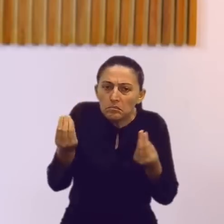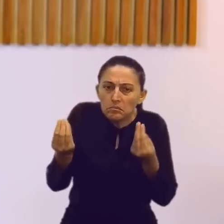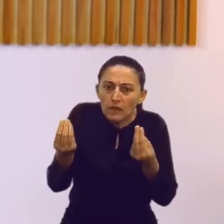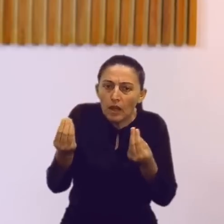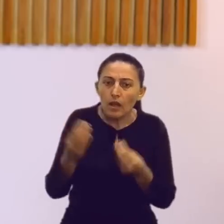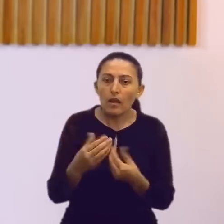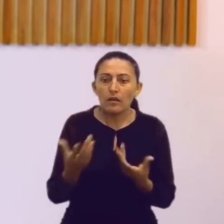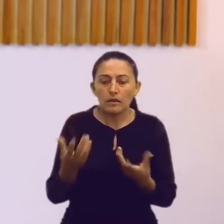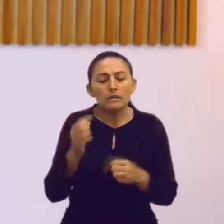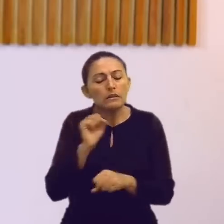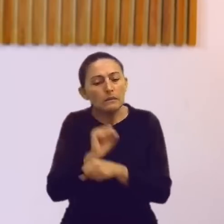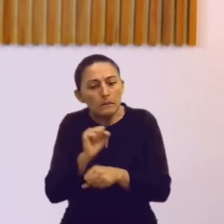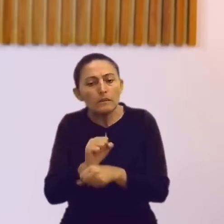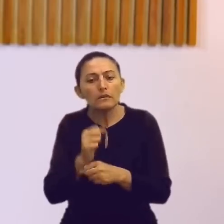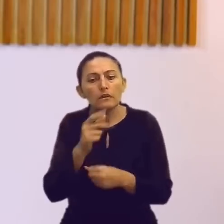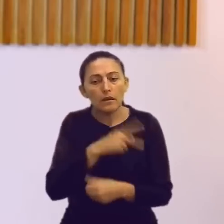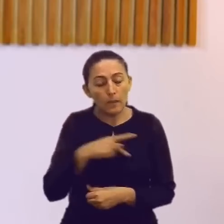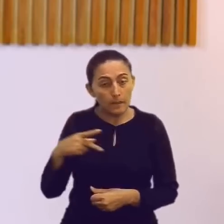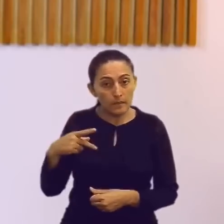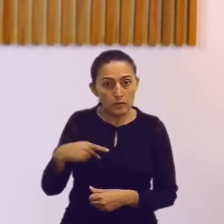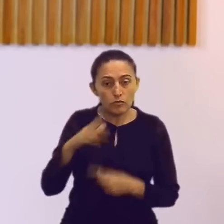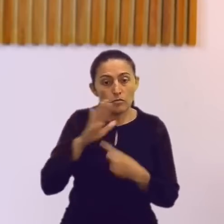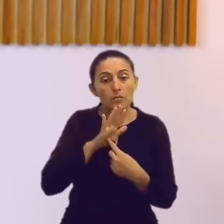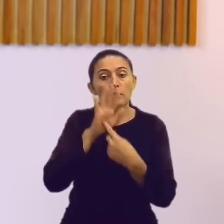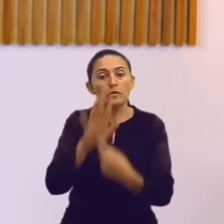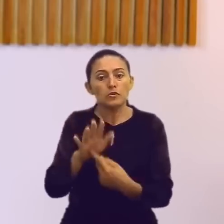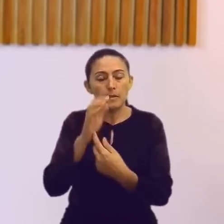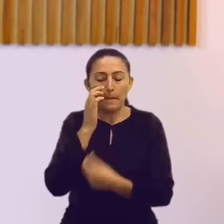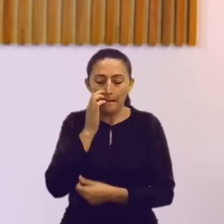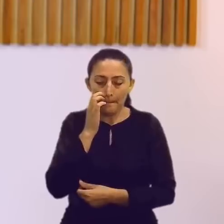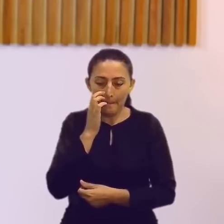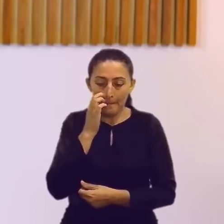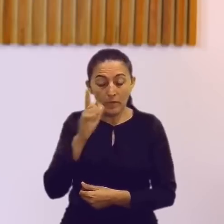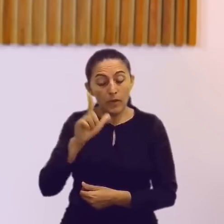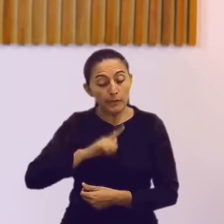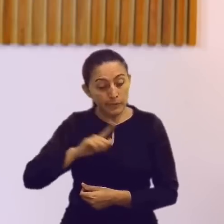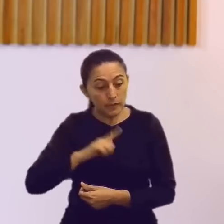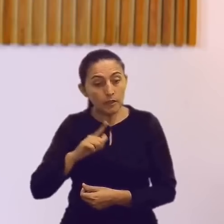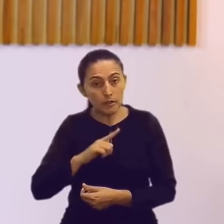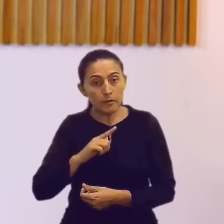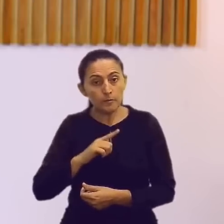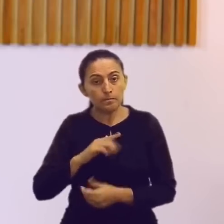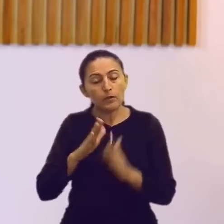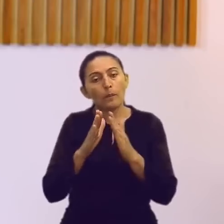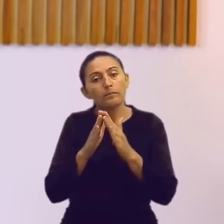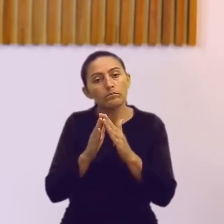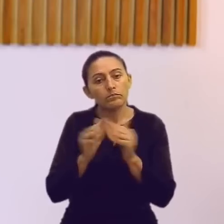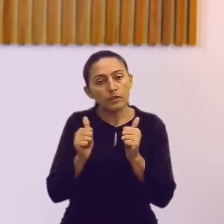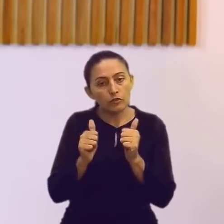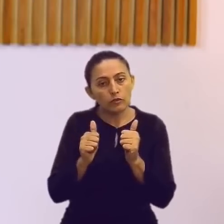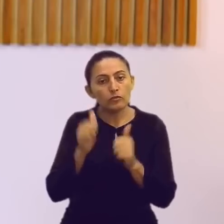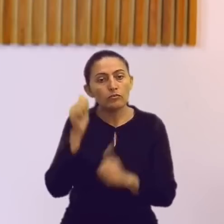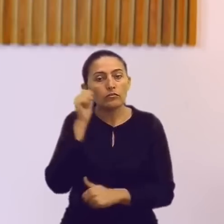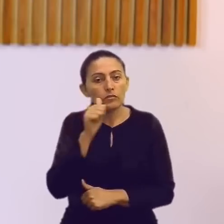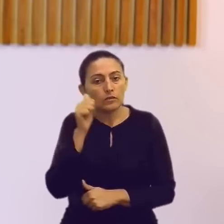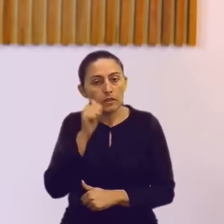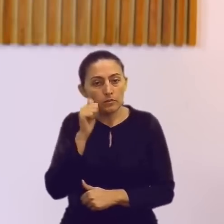dizer e o pastor apresenta, olha, tenho aqui um pedido da irmã